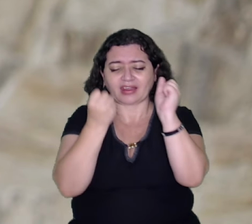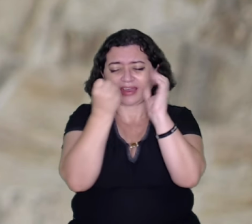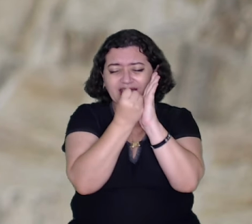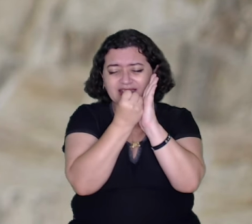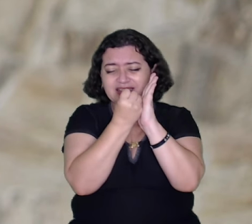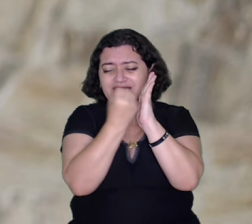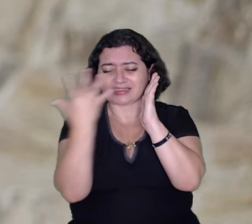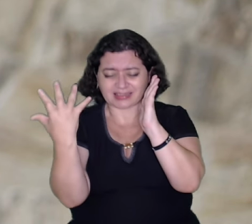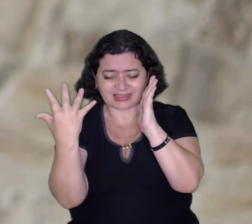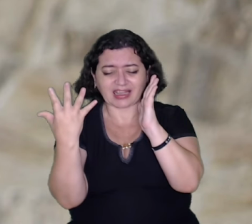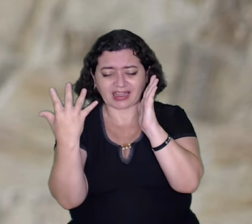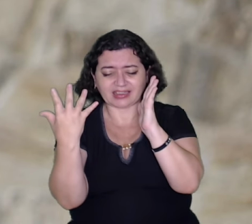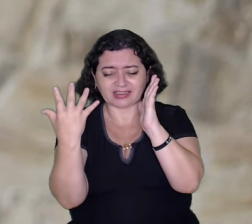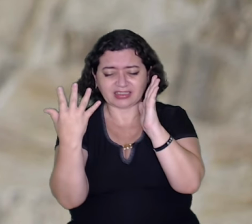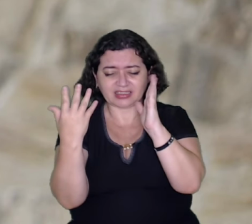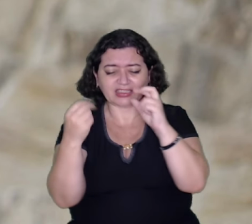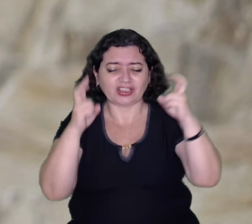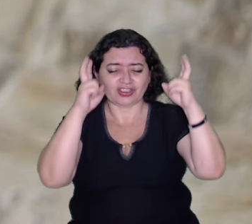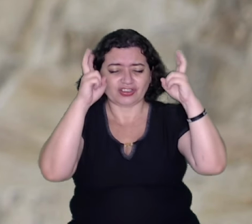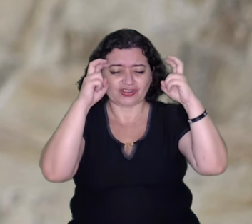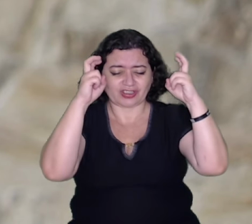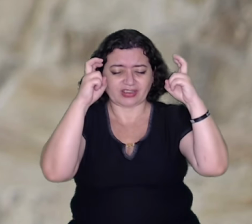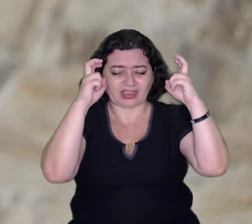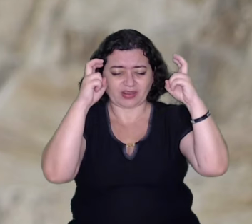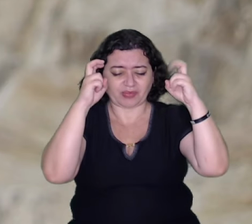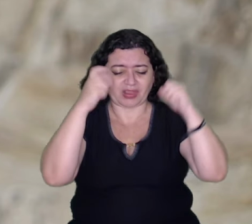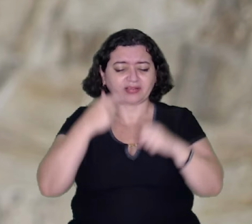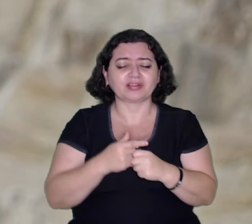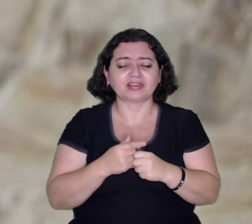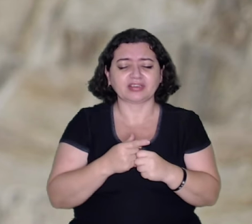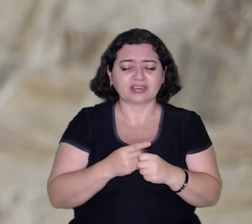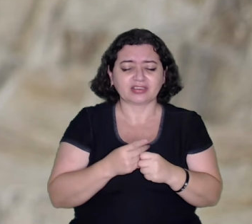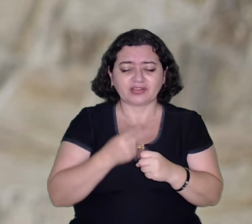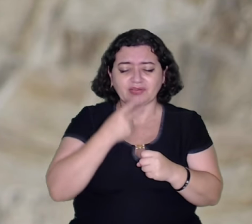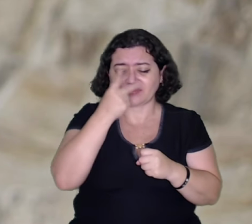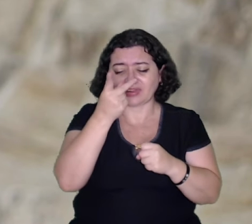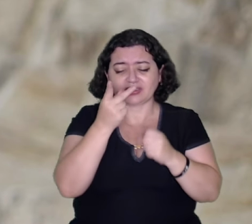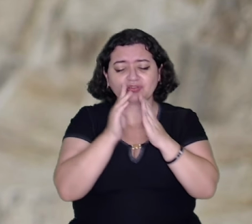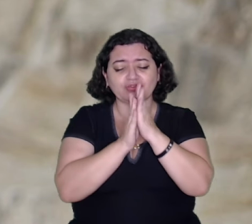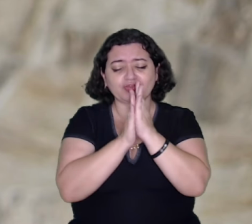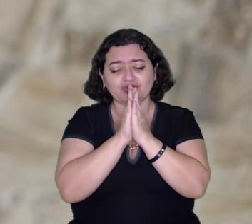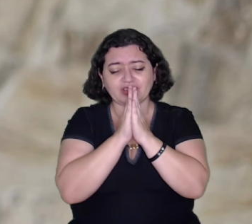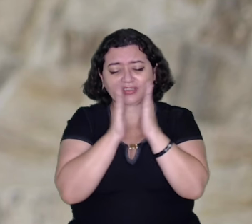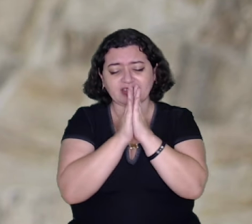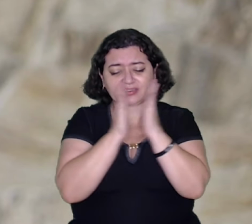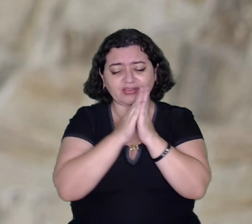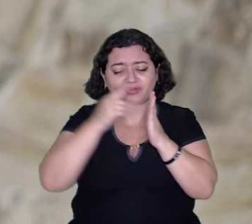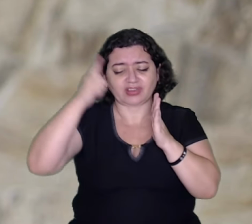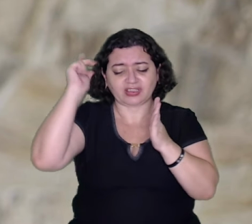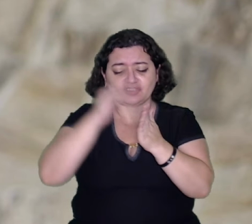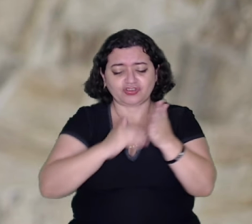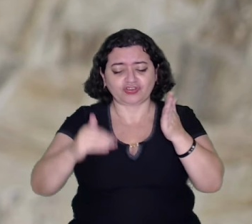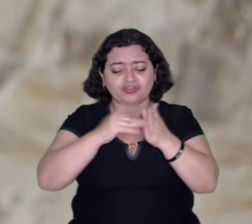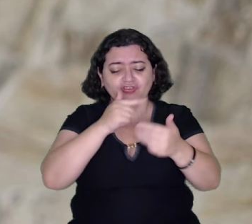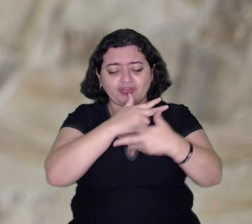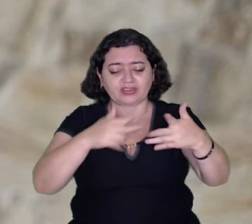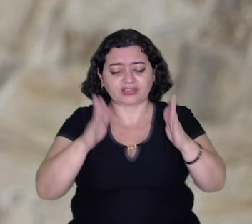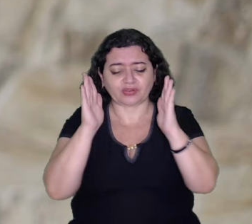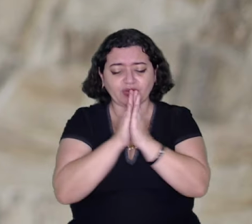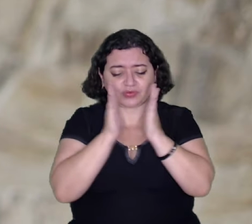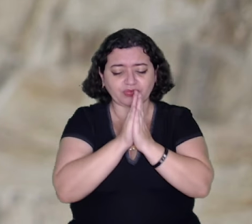Deus, esse tema... Falando de oração, Pai, antes de tudo, ore.